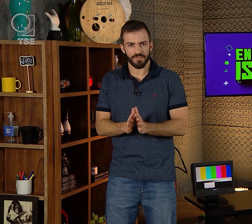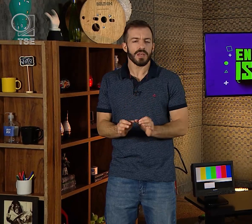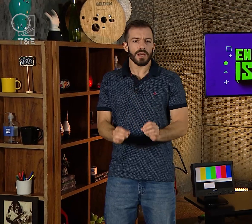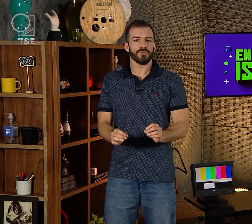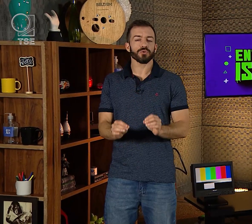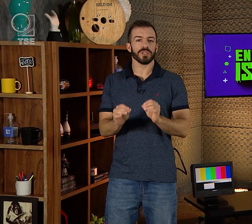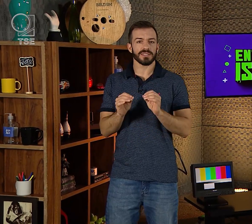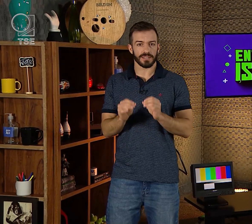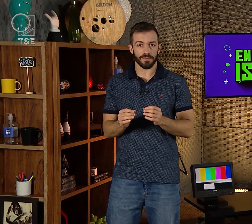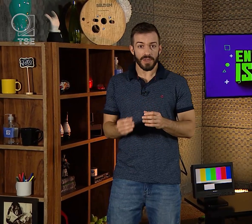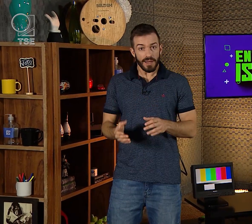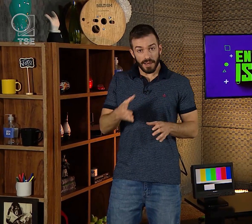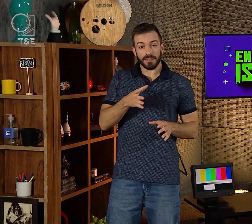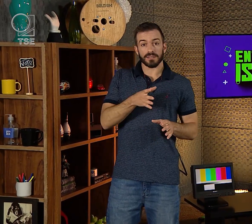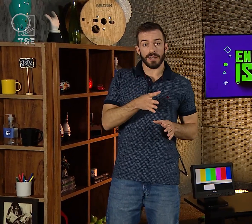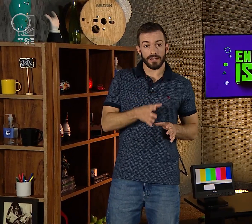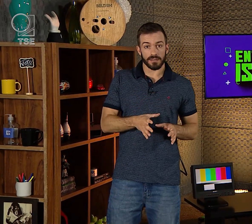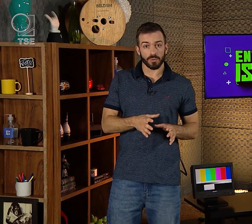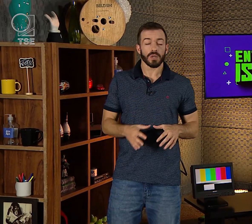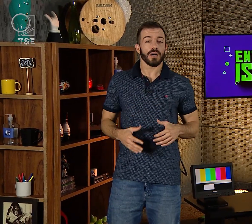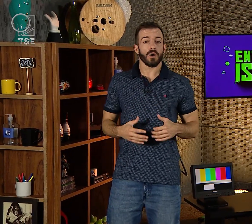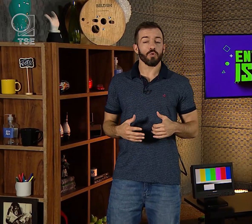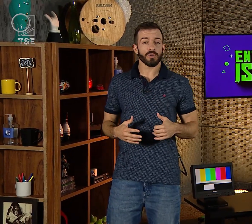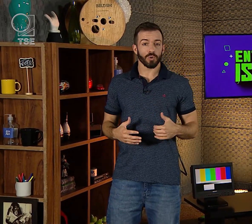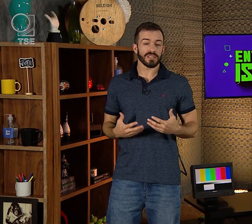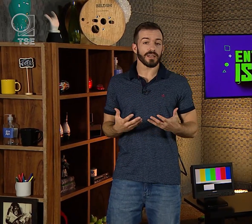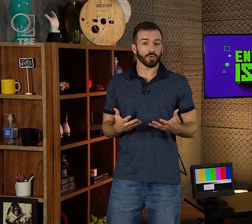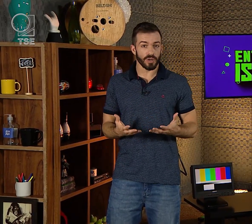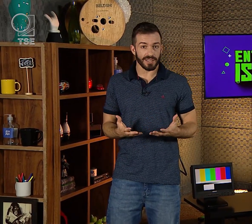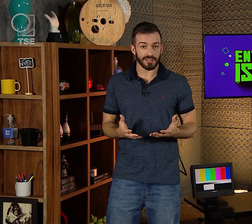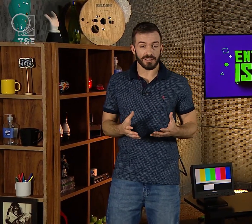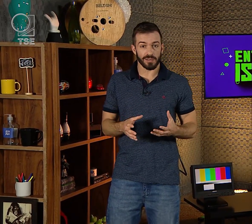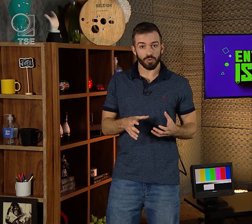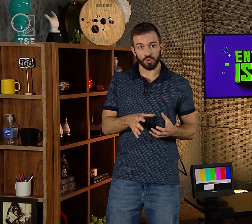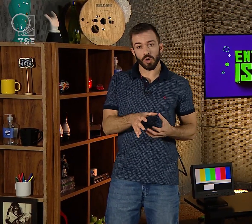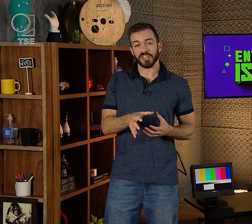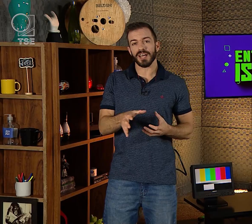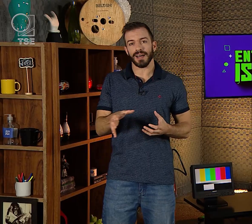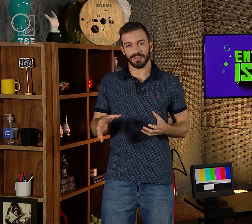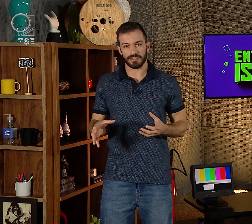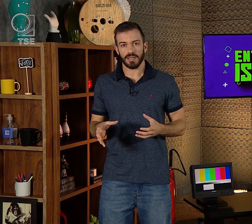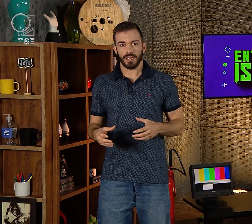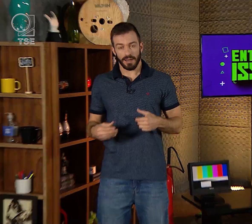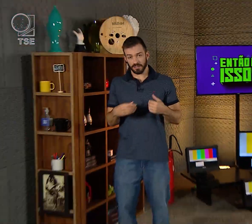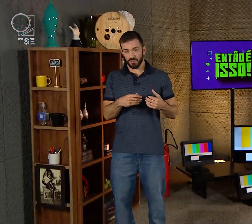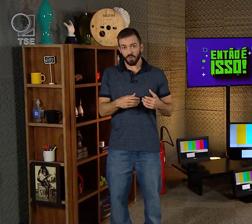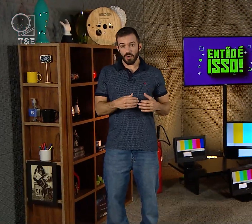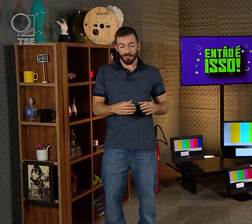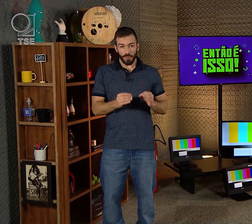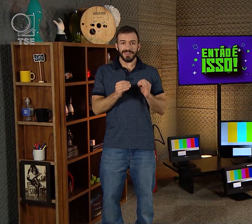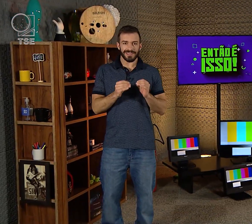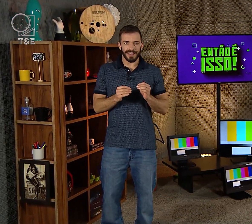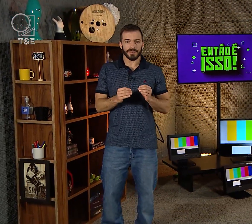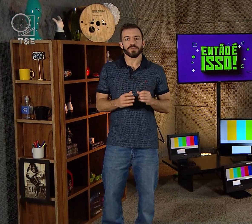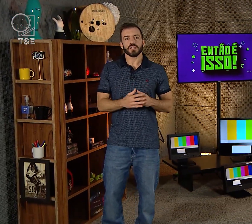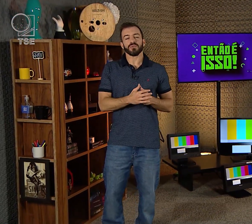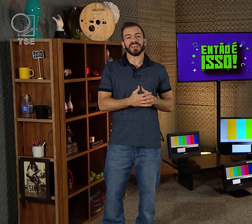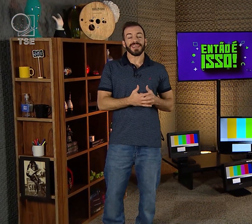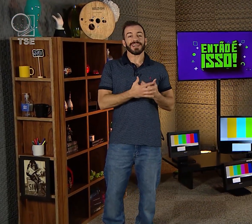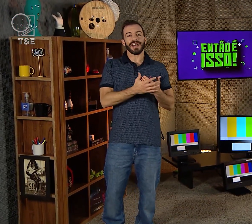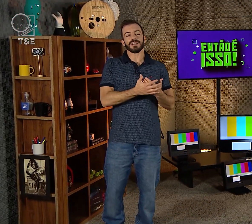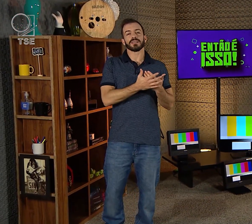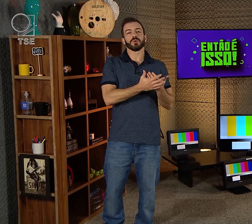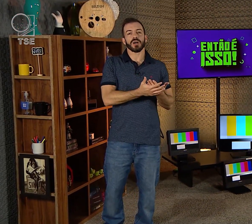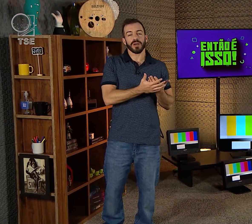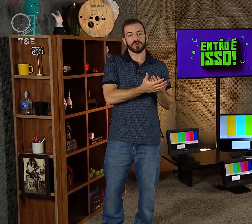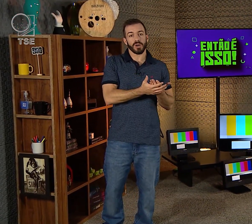integridade. Ele funciona assim. Antes da eleição, algumas urnas eletrônicas são sorteadas. Elas vão para uma sala que fica